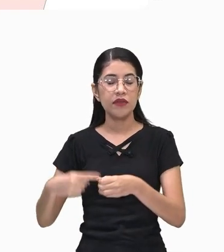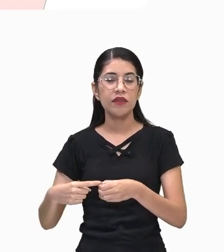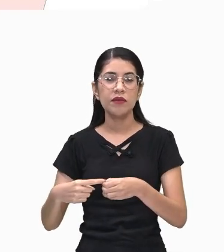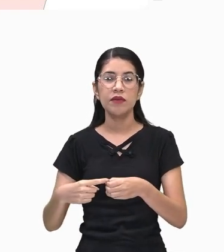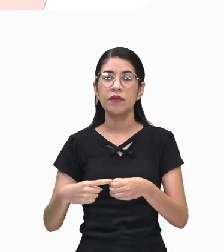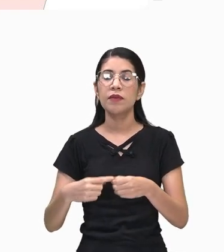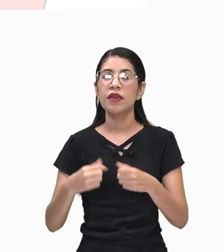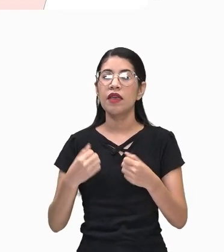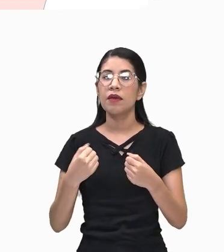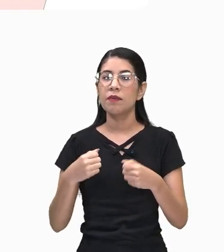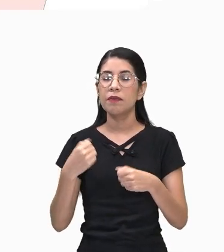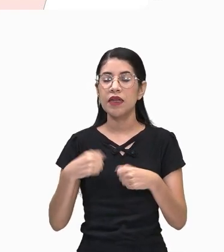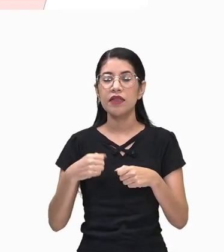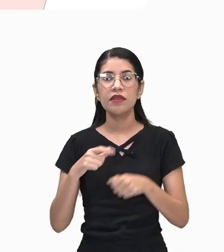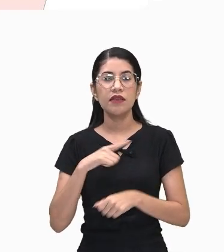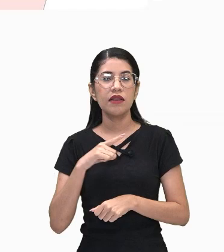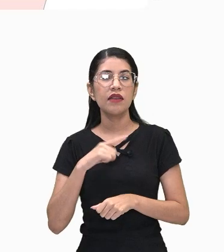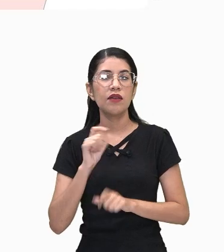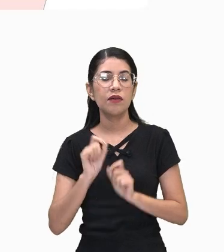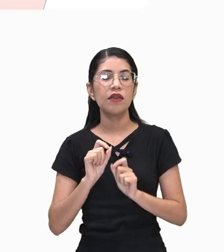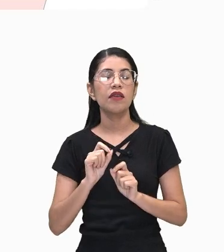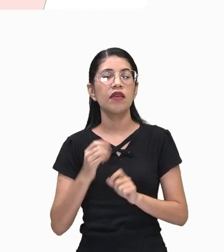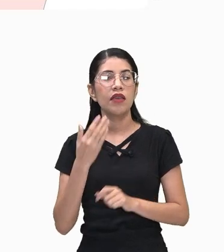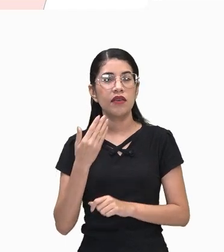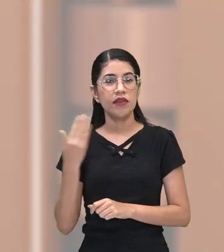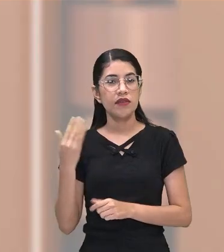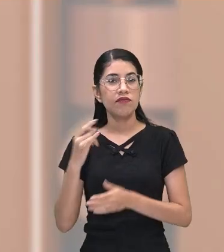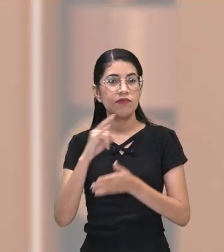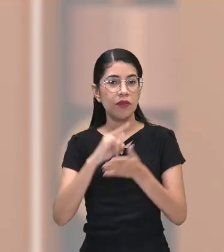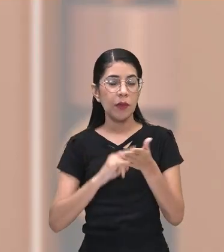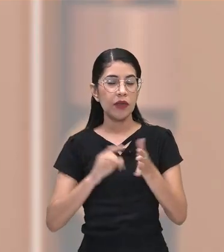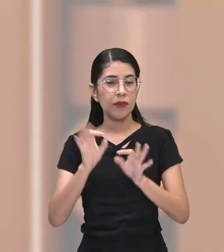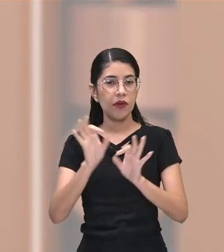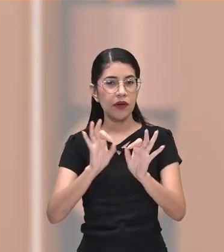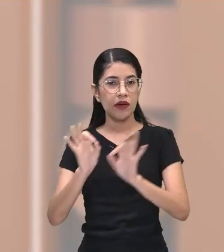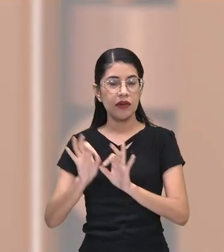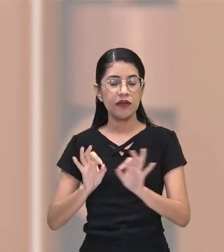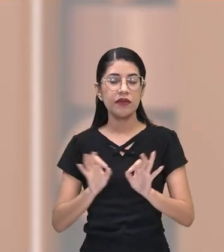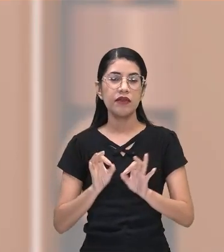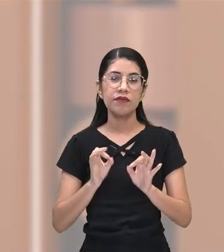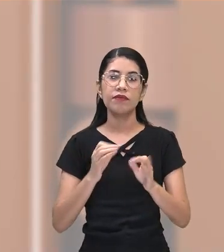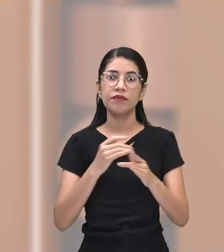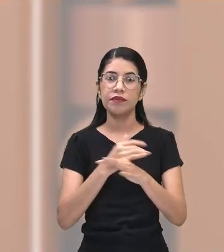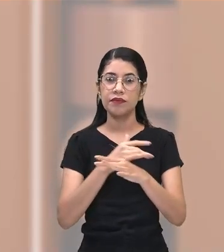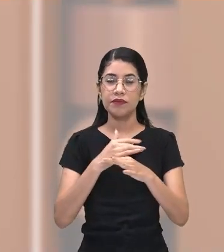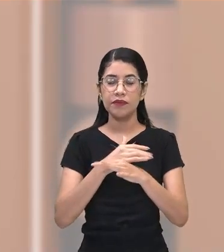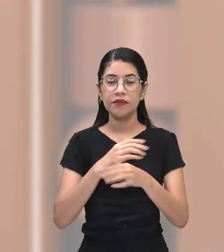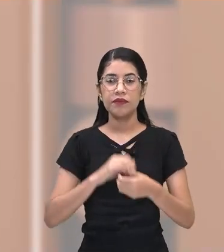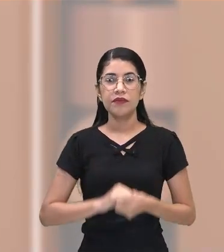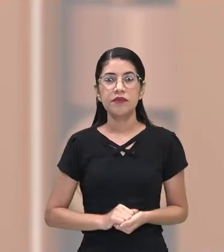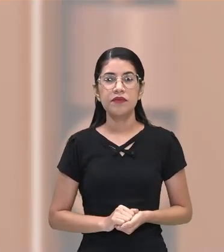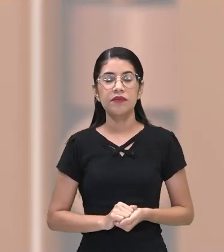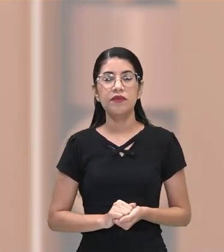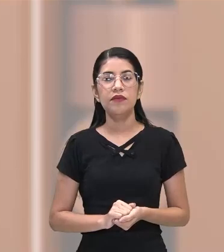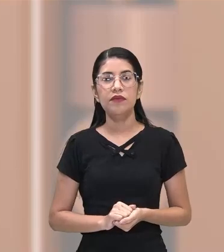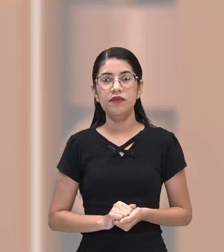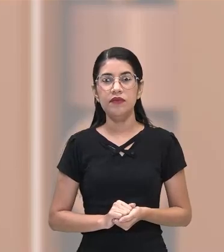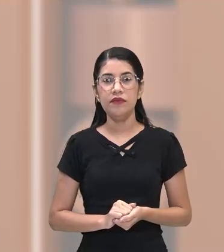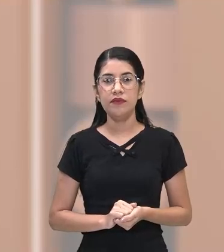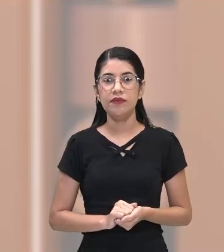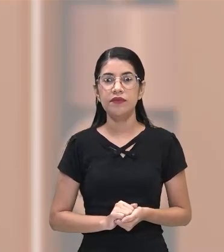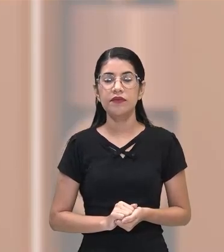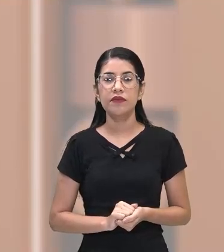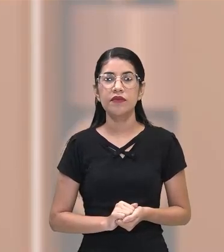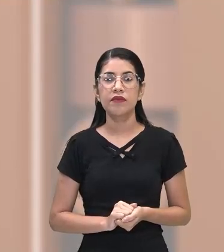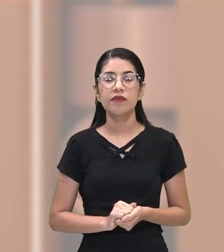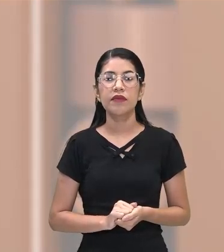que eles tenham esse plano diretor, que ele venha ali estar presente de forma